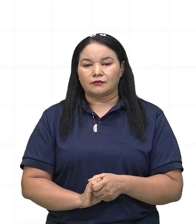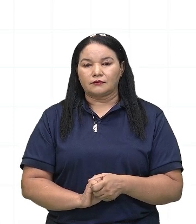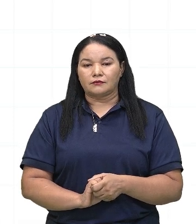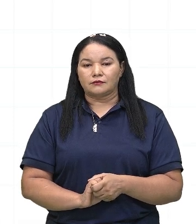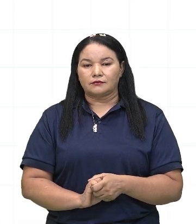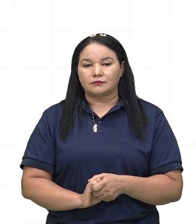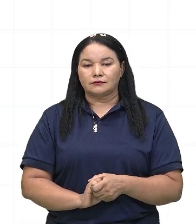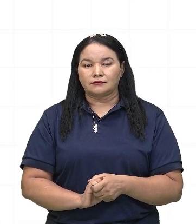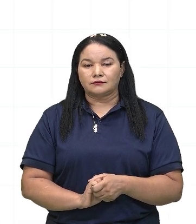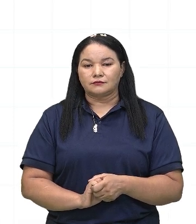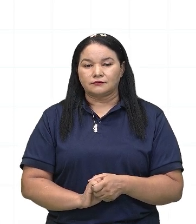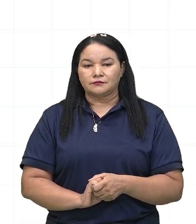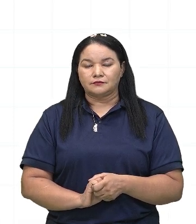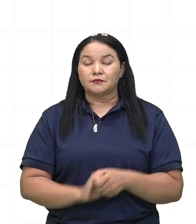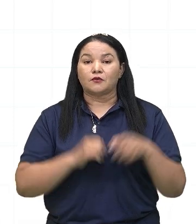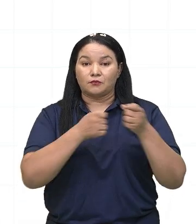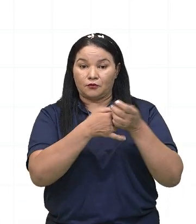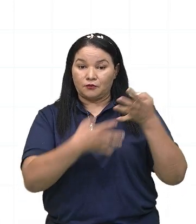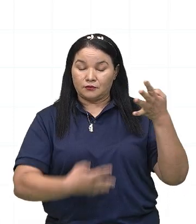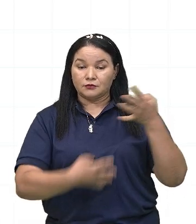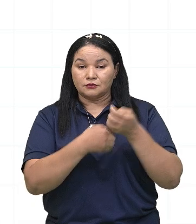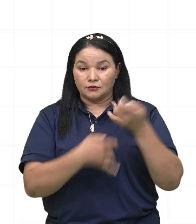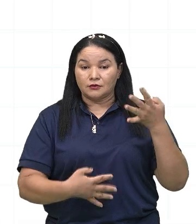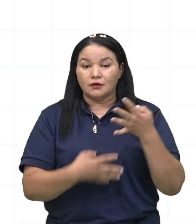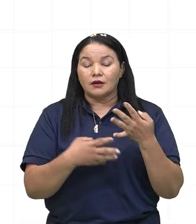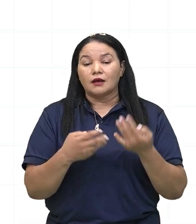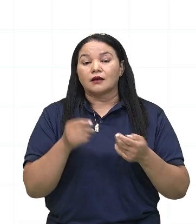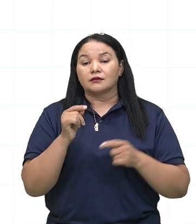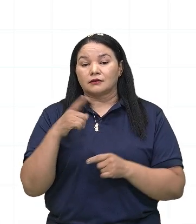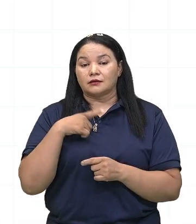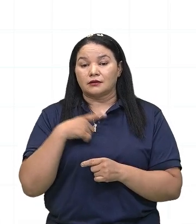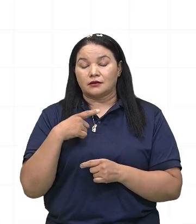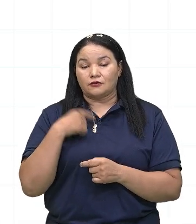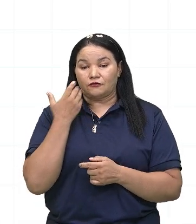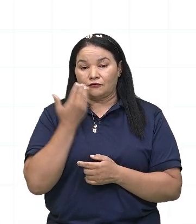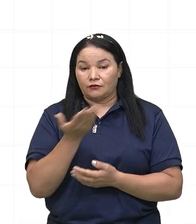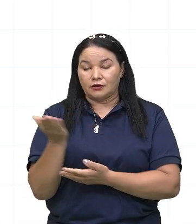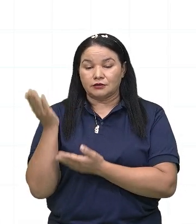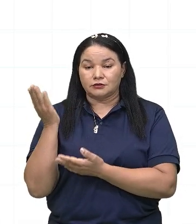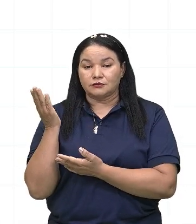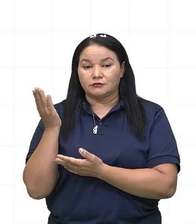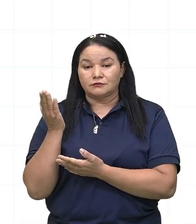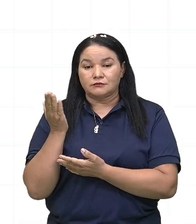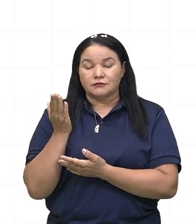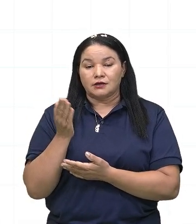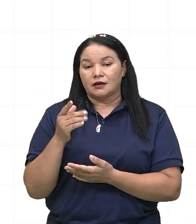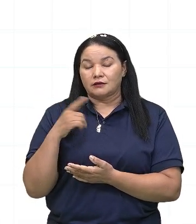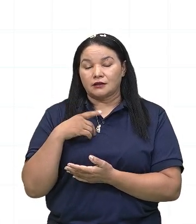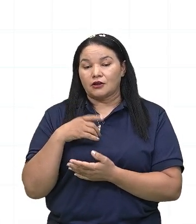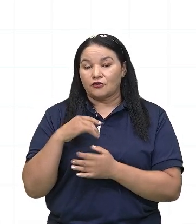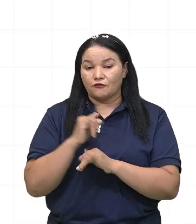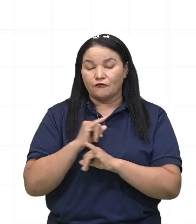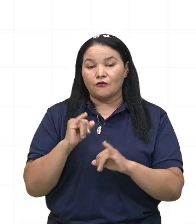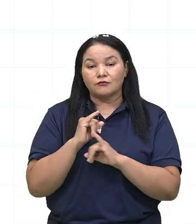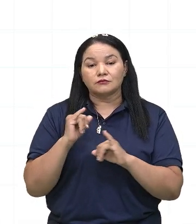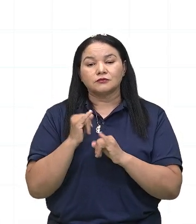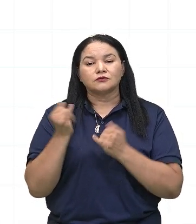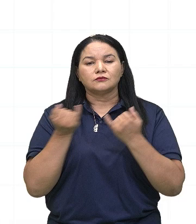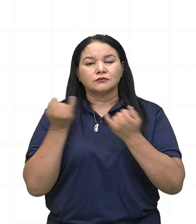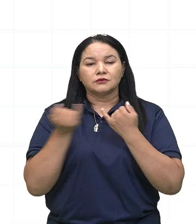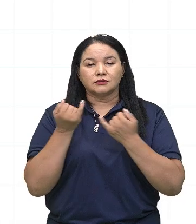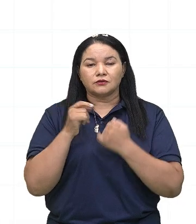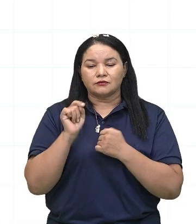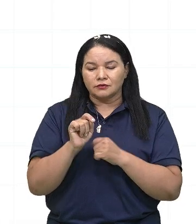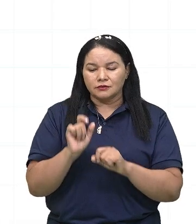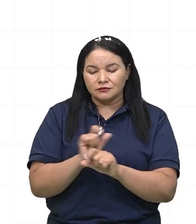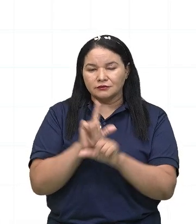no banner que está centralizado aqui no lado esquerdo, você tem todas as opções, você clica e você vai descobrindo. É